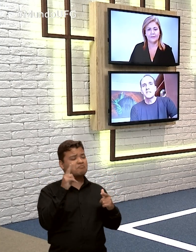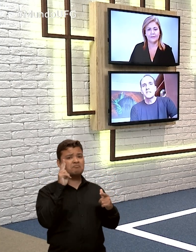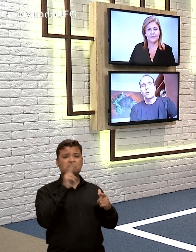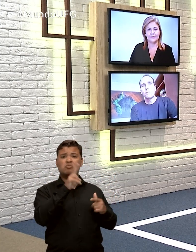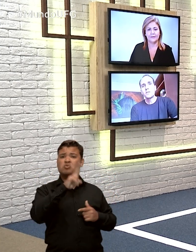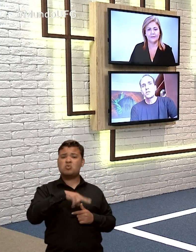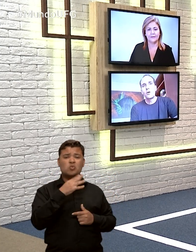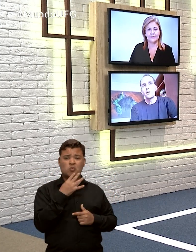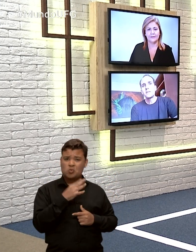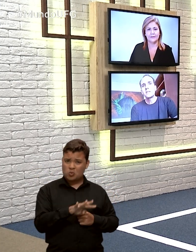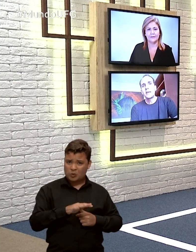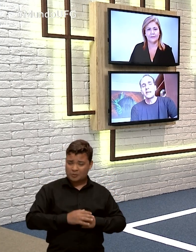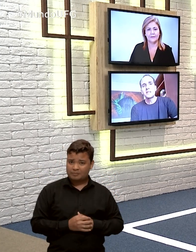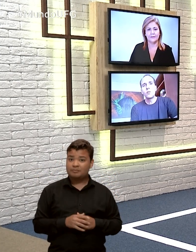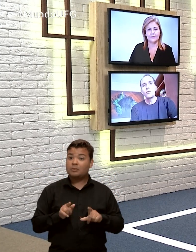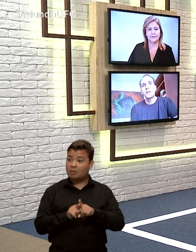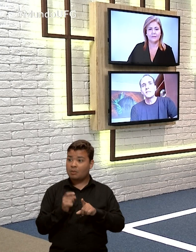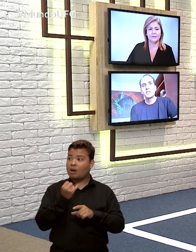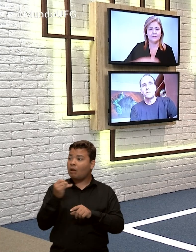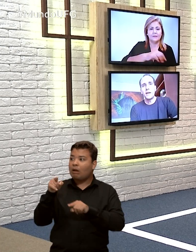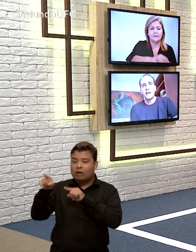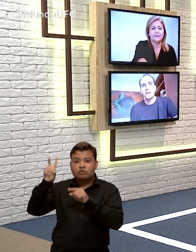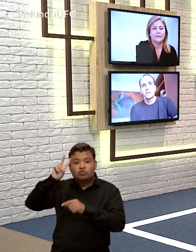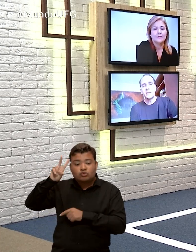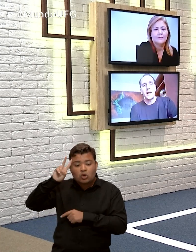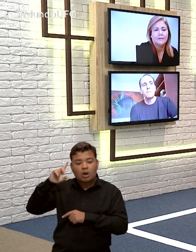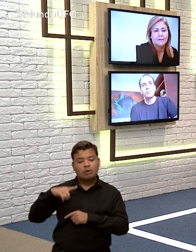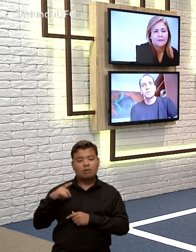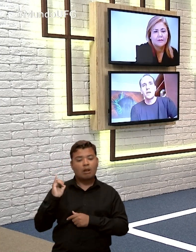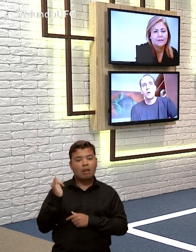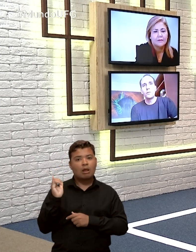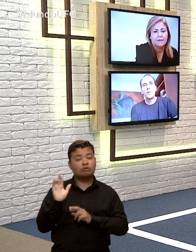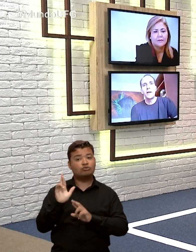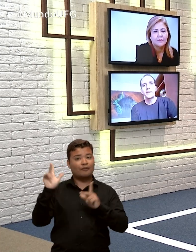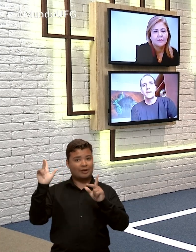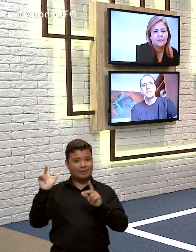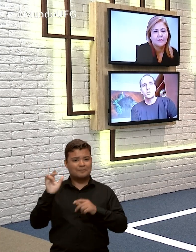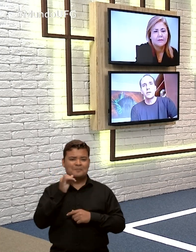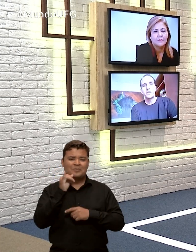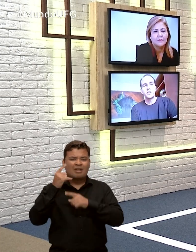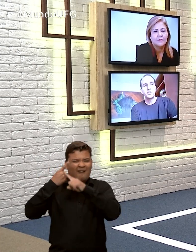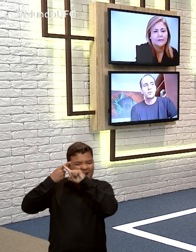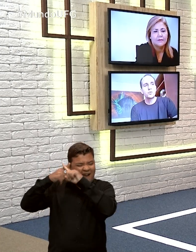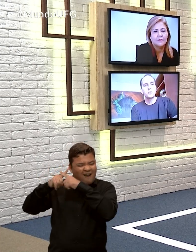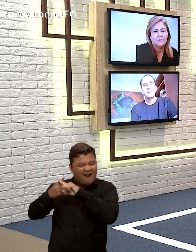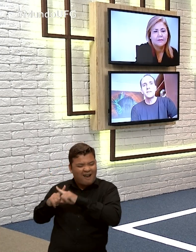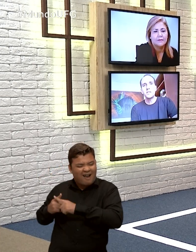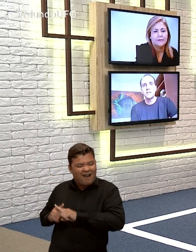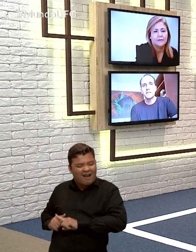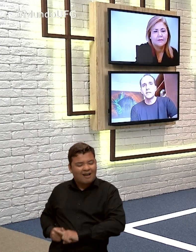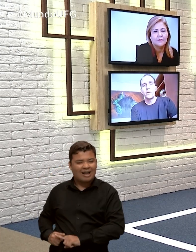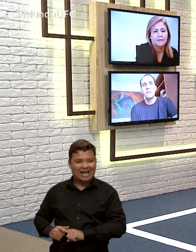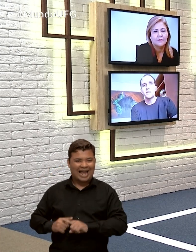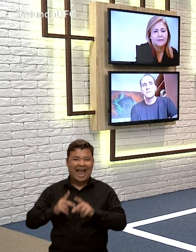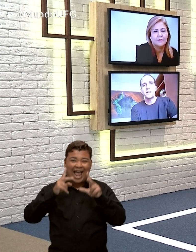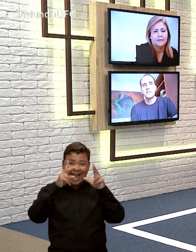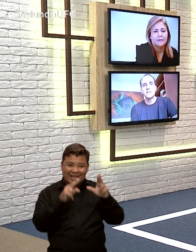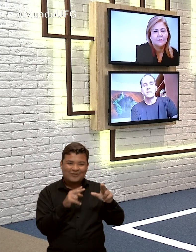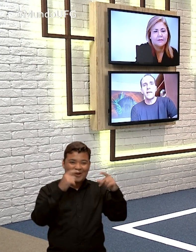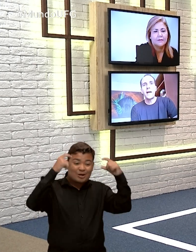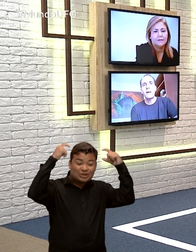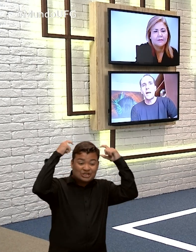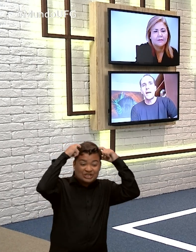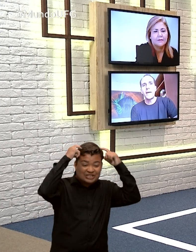até essas próprias histórias, elas são contadas diferentes. A Rapunzel não é aquela história que a gente da Disney, não é a mesma da